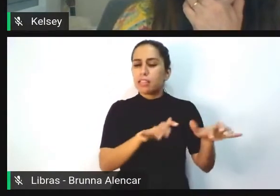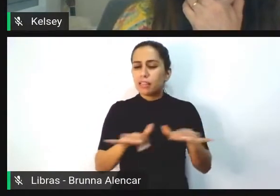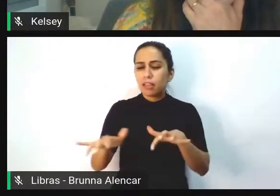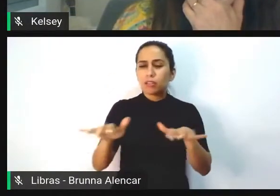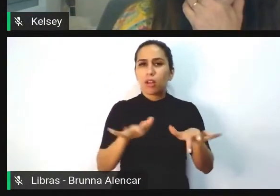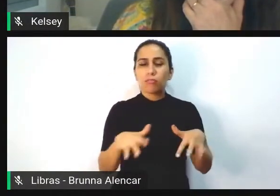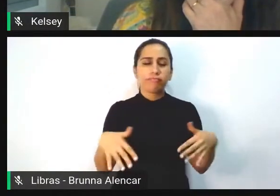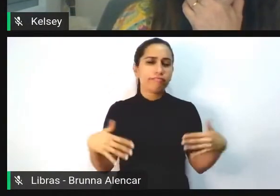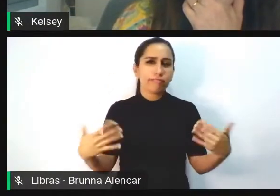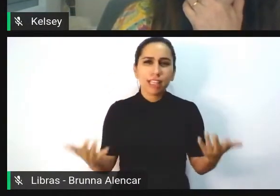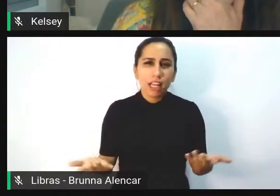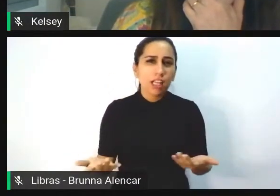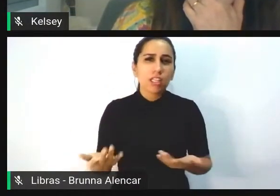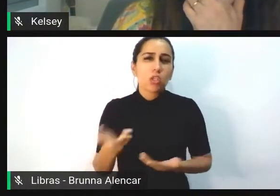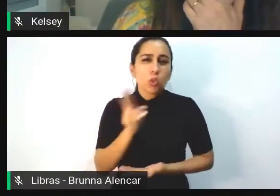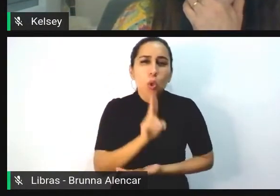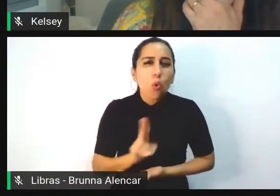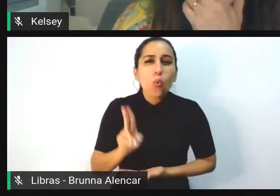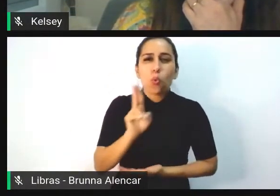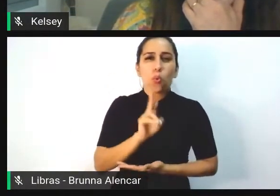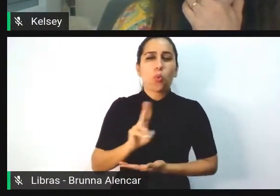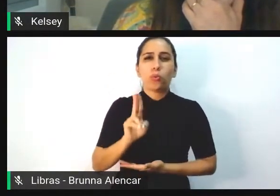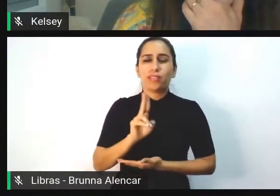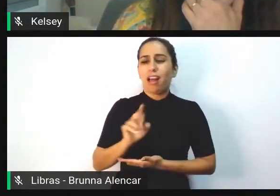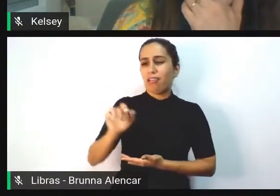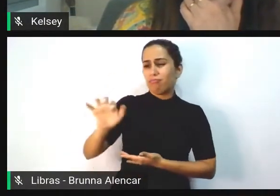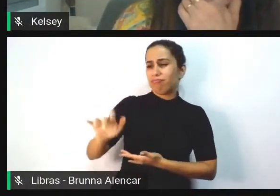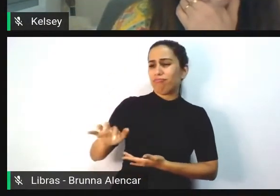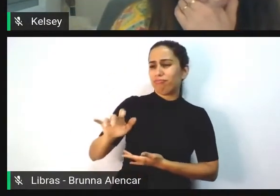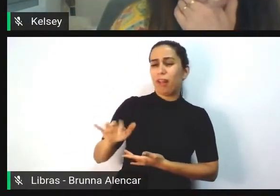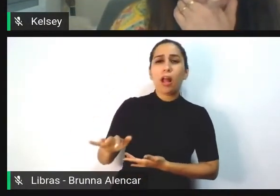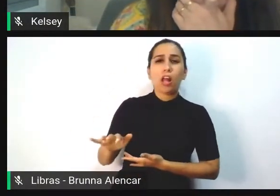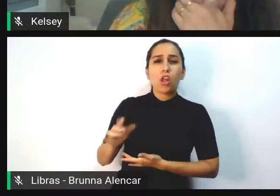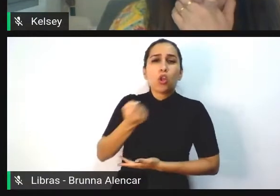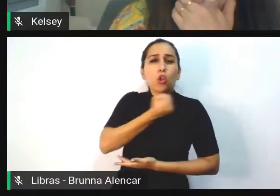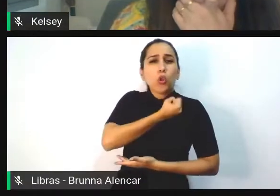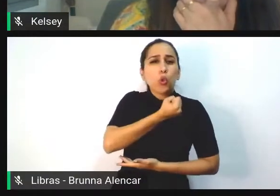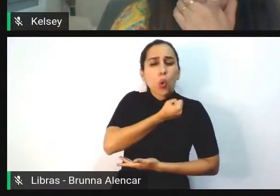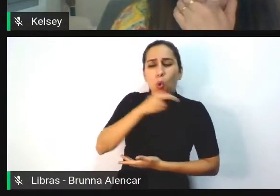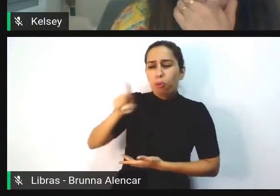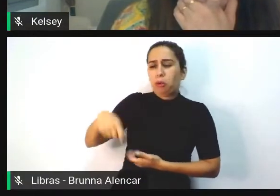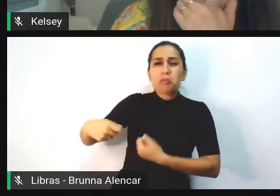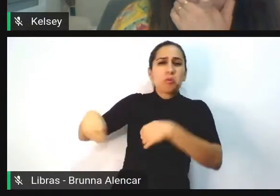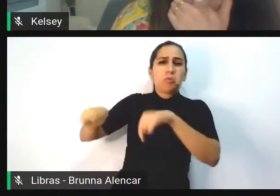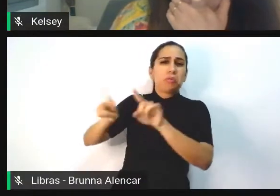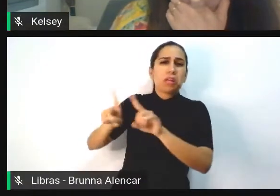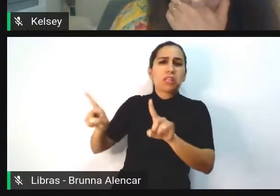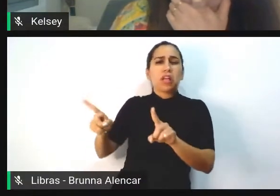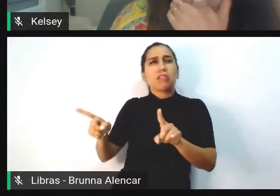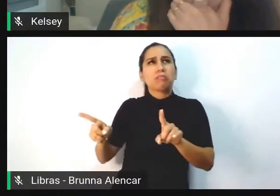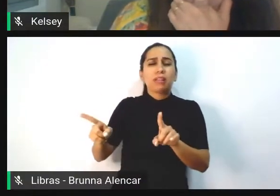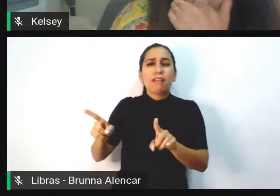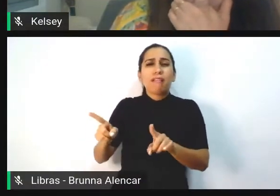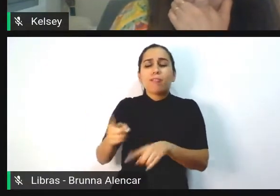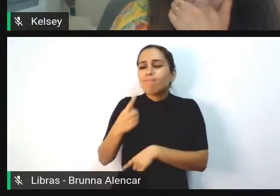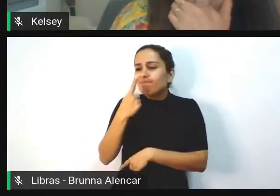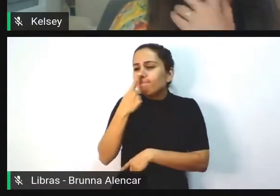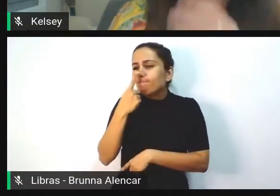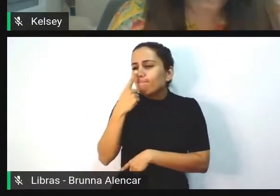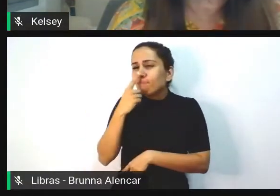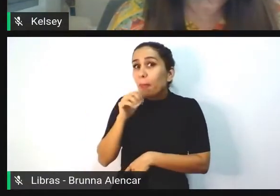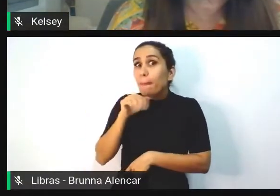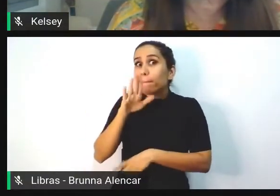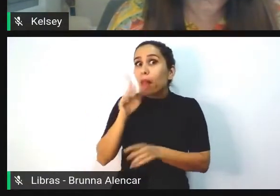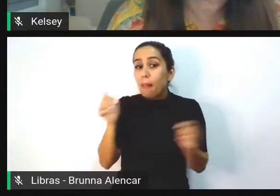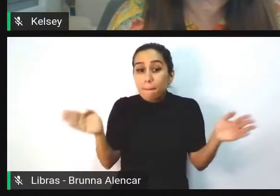muito o teclado numérico, se no meu trabalho eu não tem essa exigência, tenho preferência para o mini